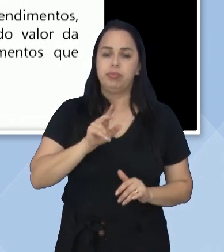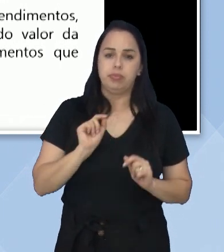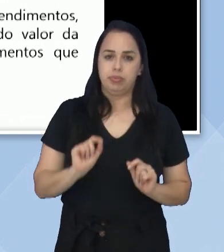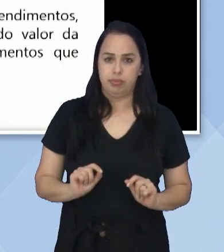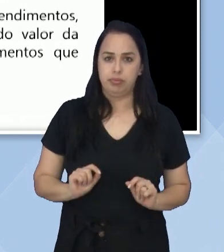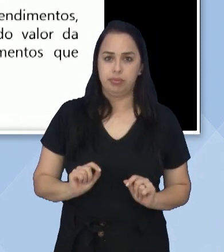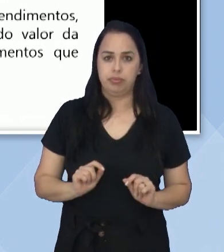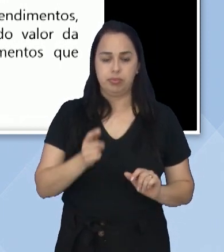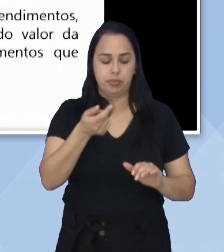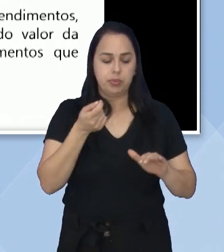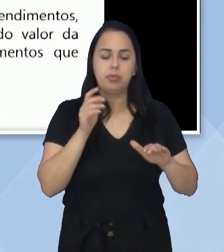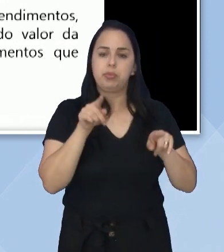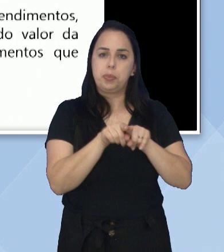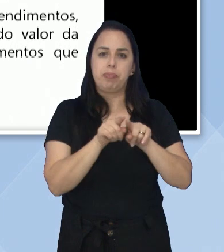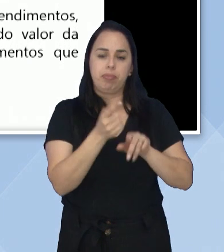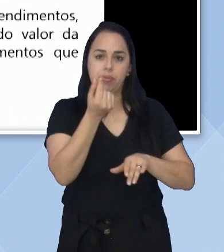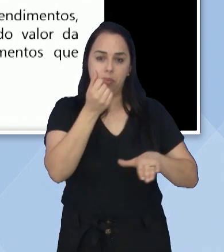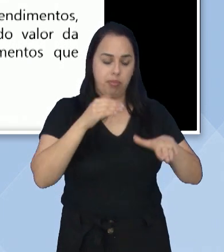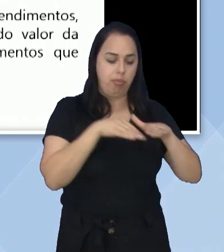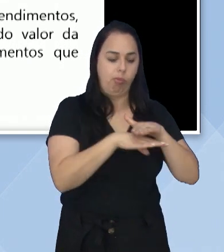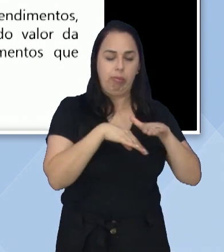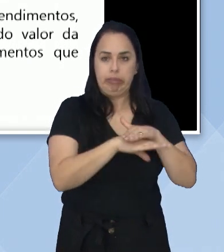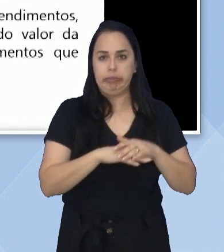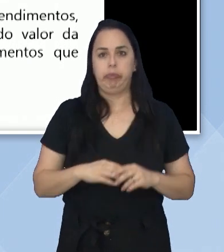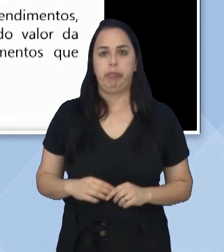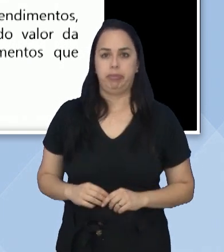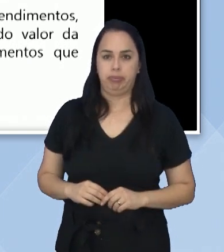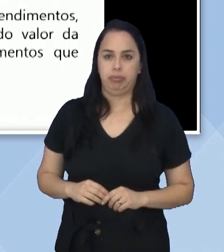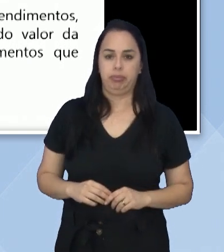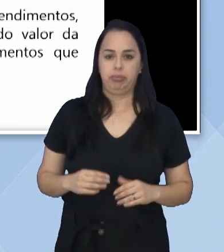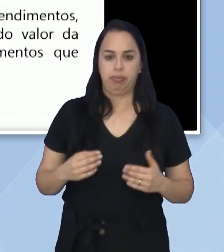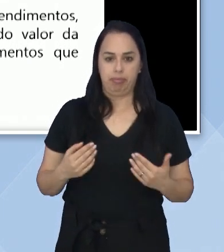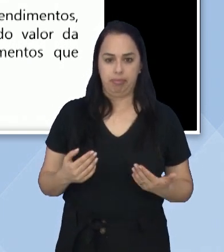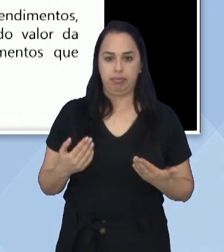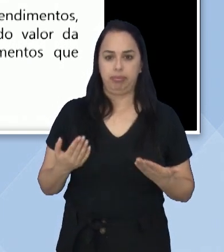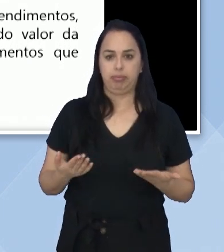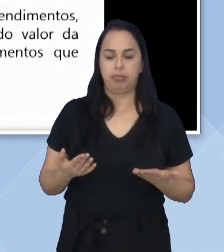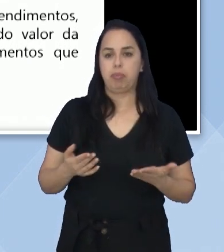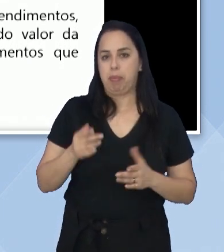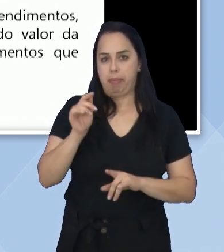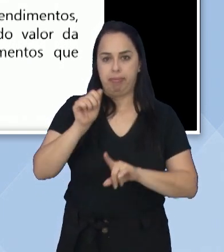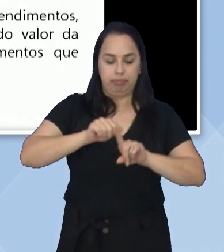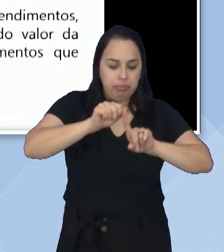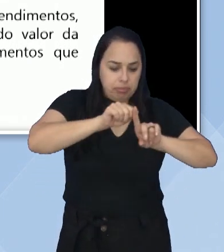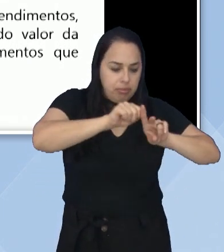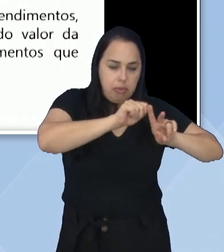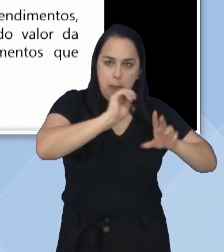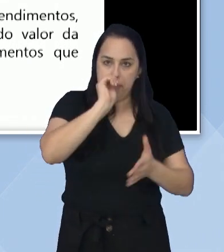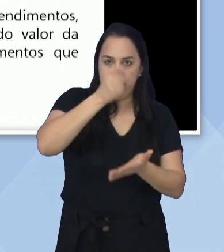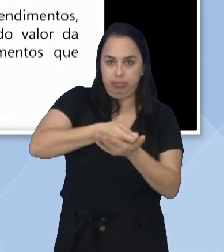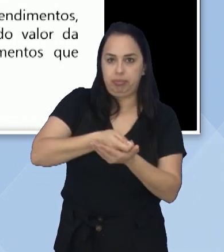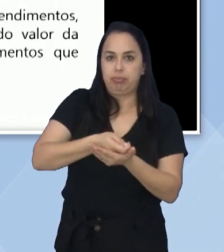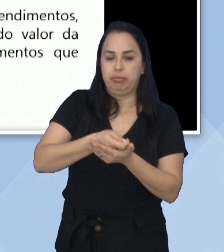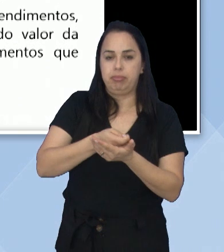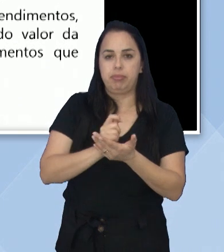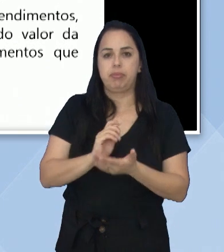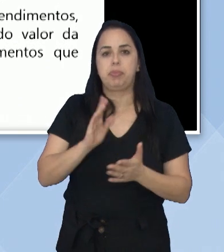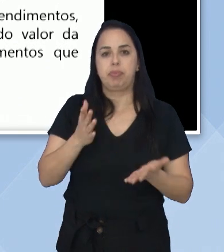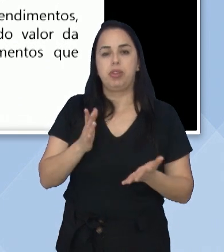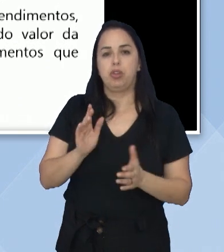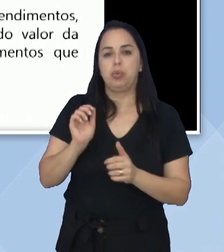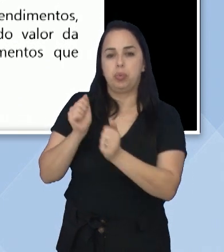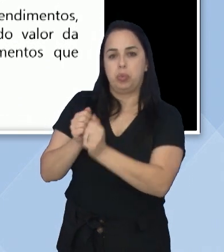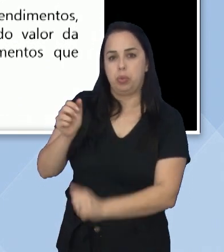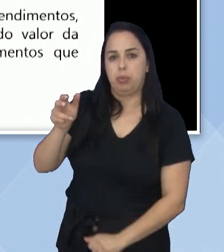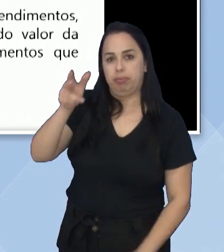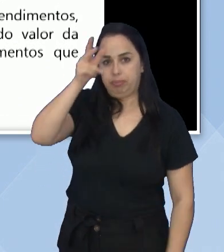o Fundo Municipal de desenvolvimento urbano estava se incluindo opções também ainda de parcelamento com a filha dessa bancária uma forma de parcelamento direto com o município